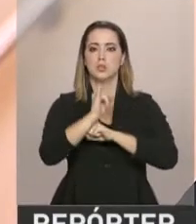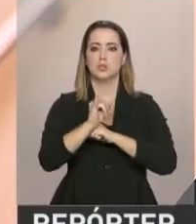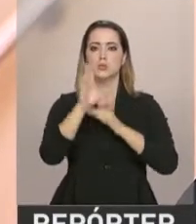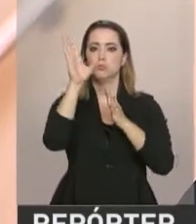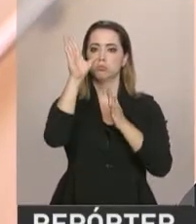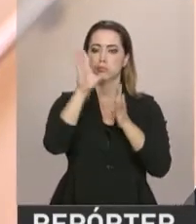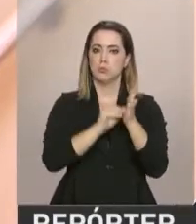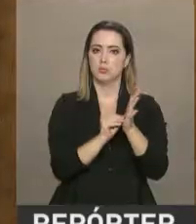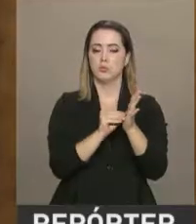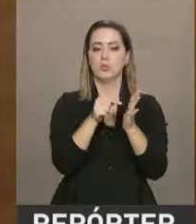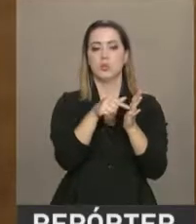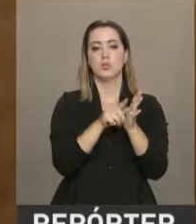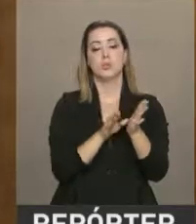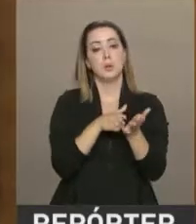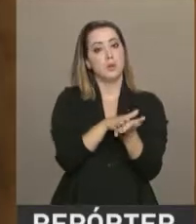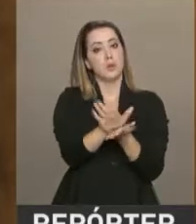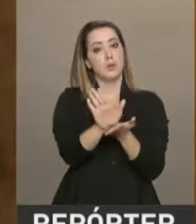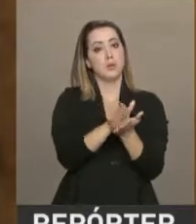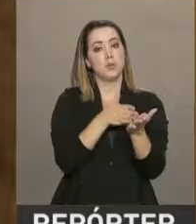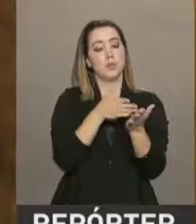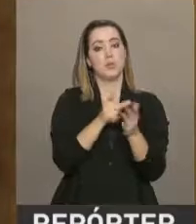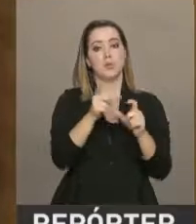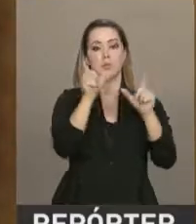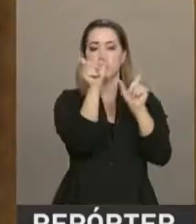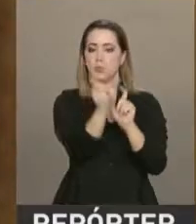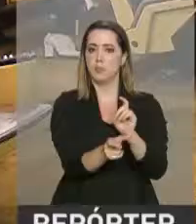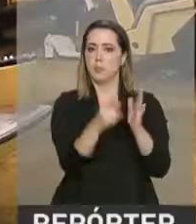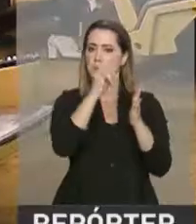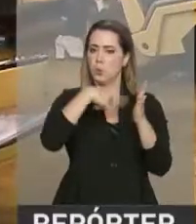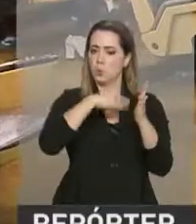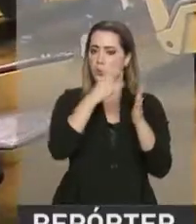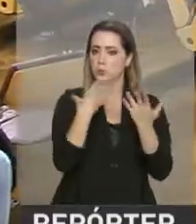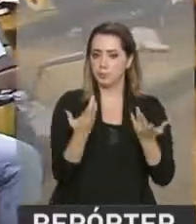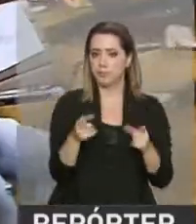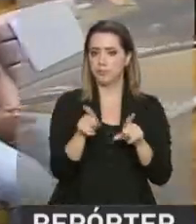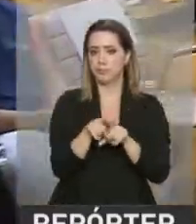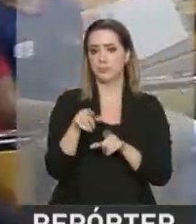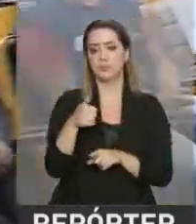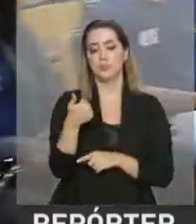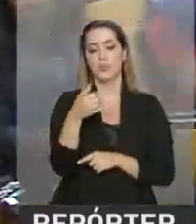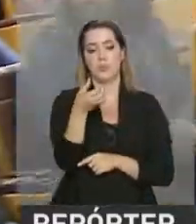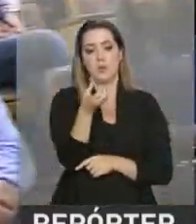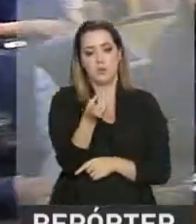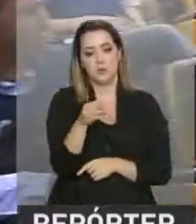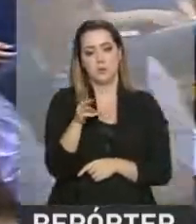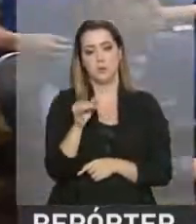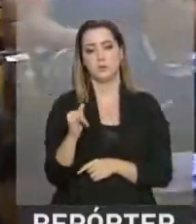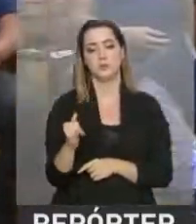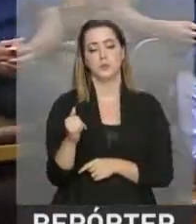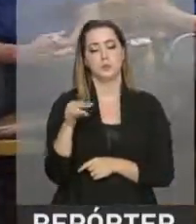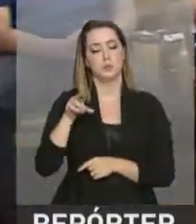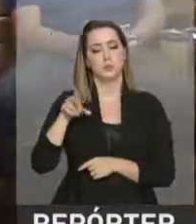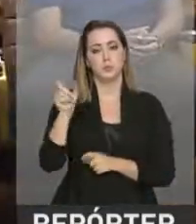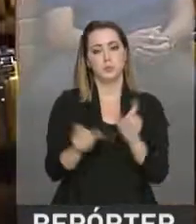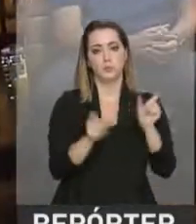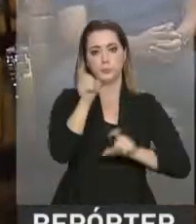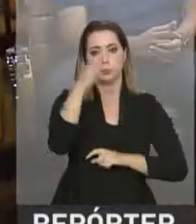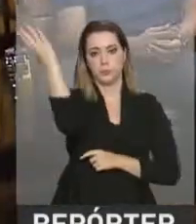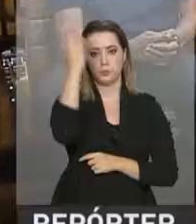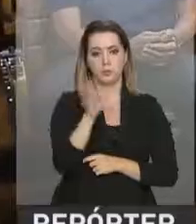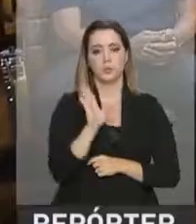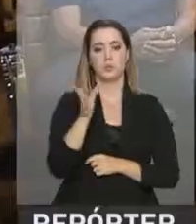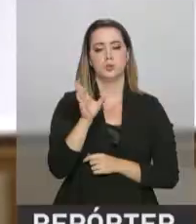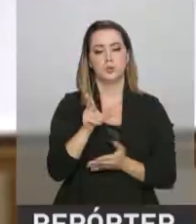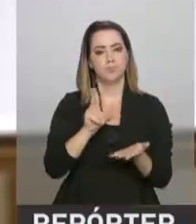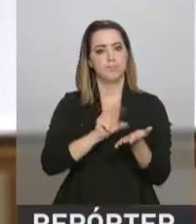id jovem deve beneficiar quase 16 milhões de brasileiros e já está disponível nas lojas de aplicativos para